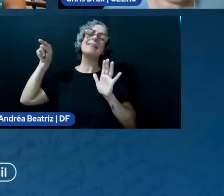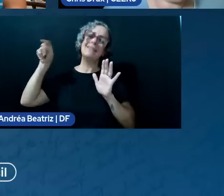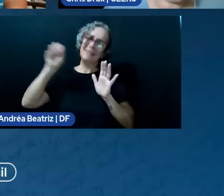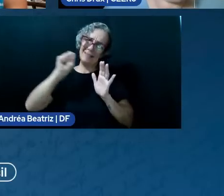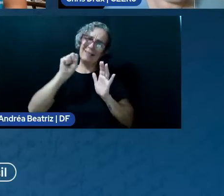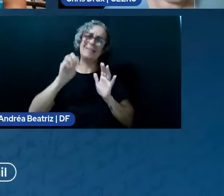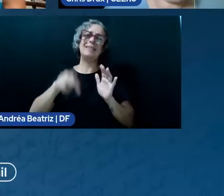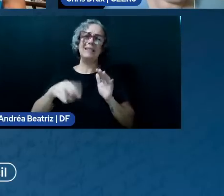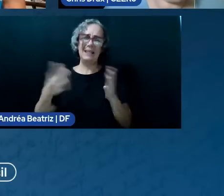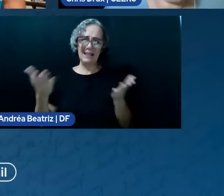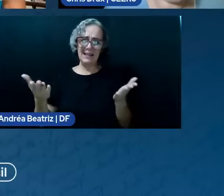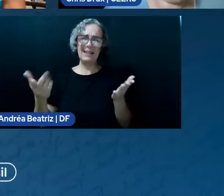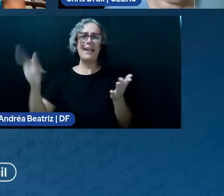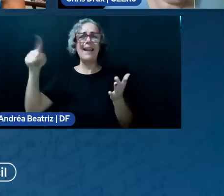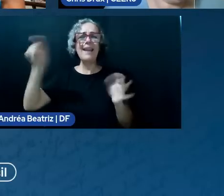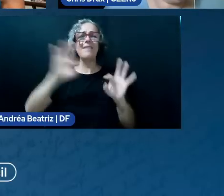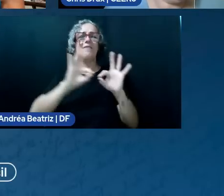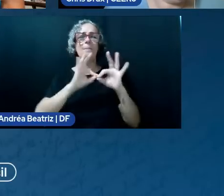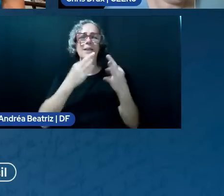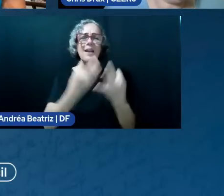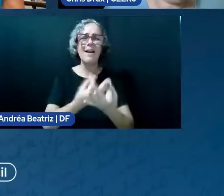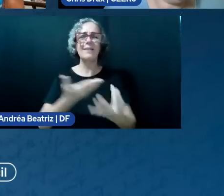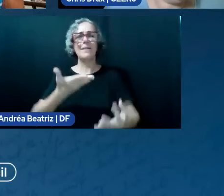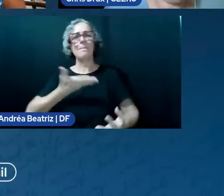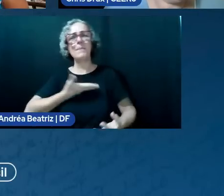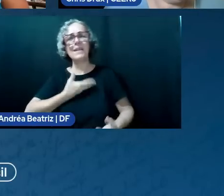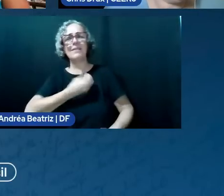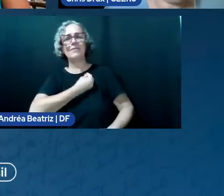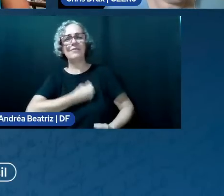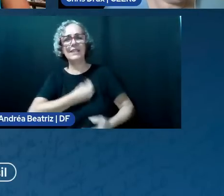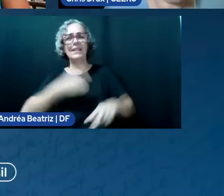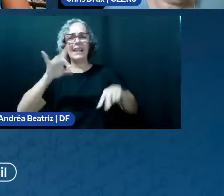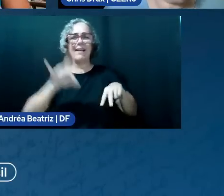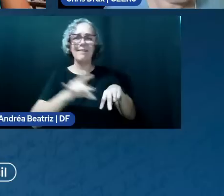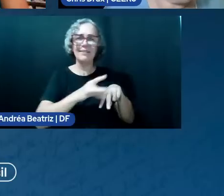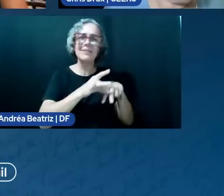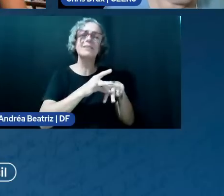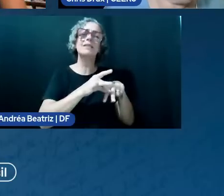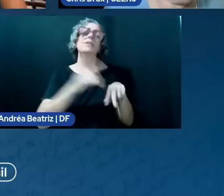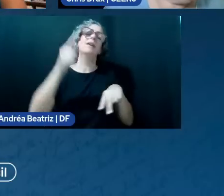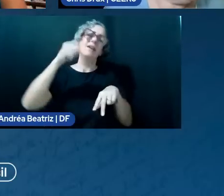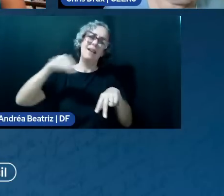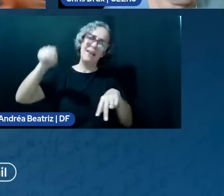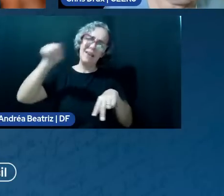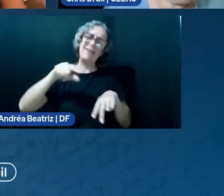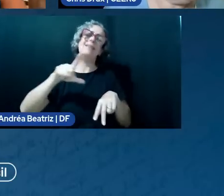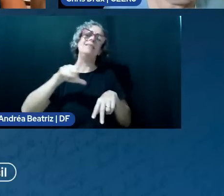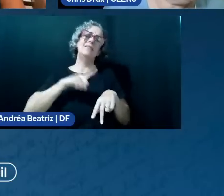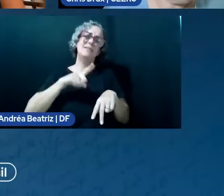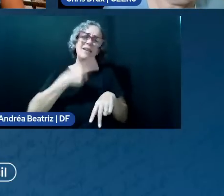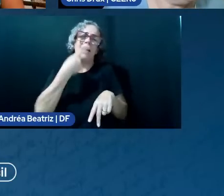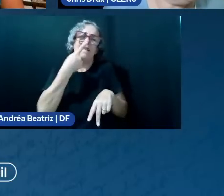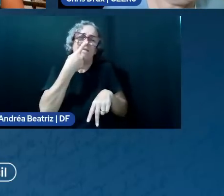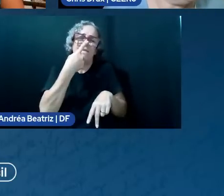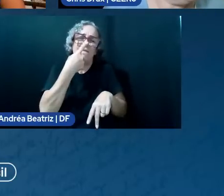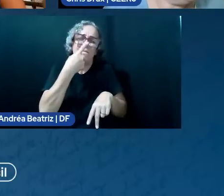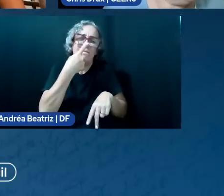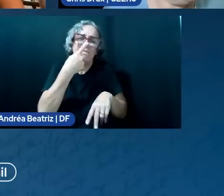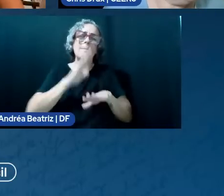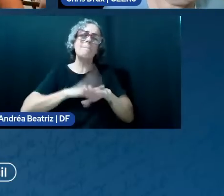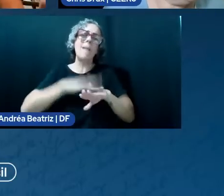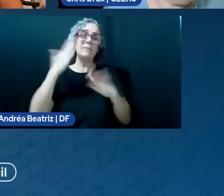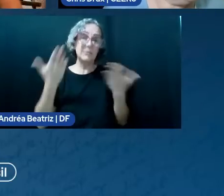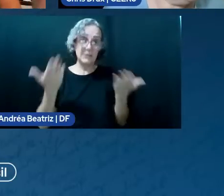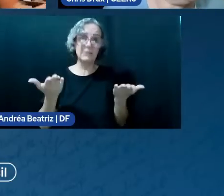dúvida, ou seja, é inquestionável, é uma questão de afinidade. Então, sem dúvida, e